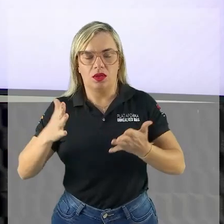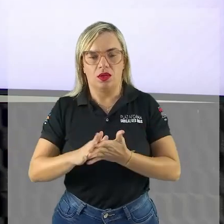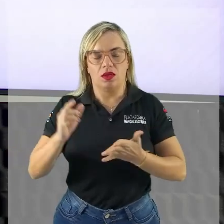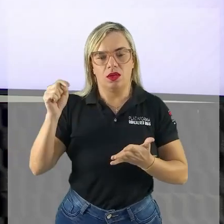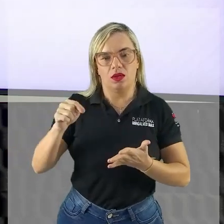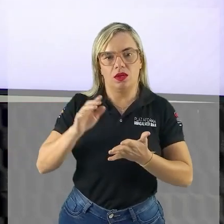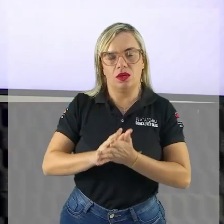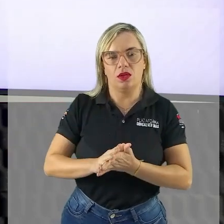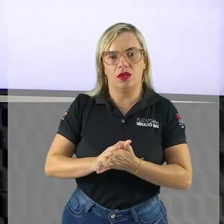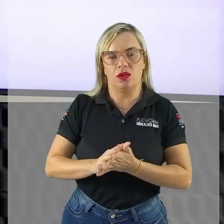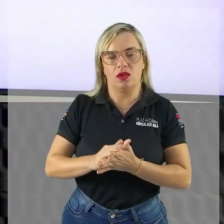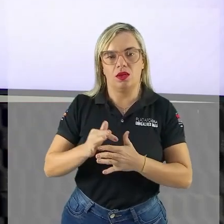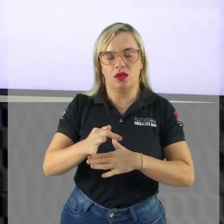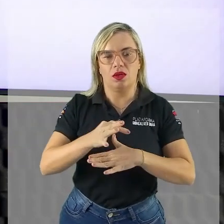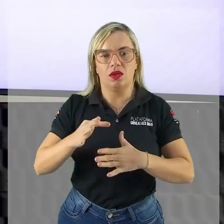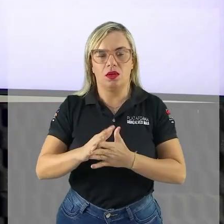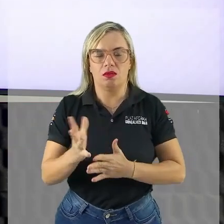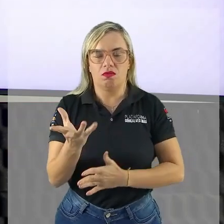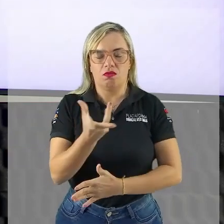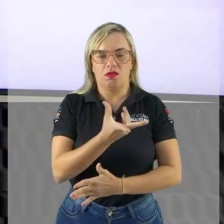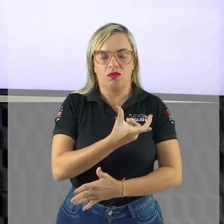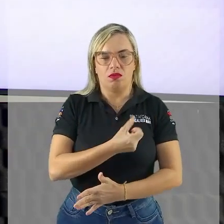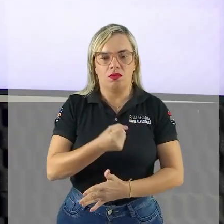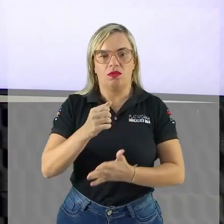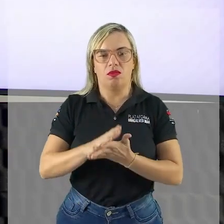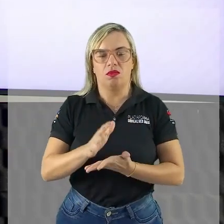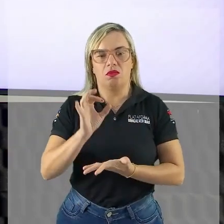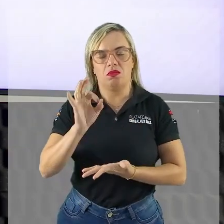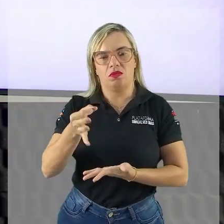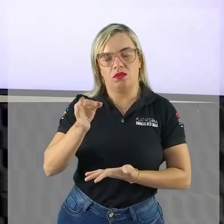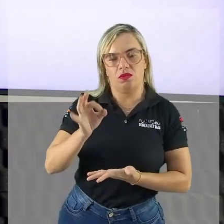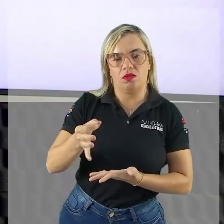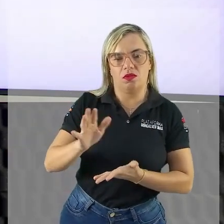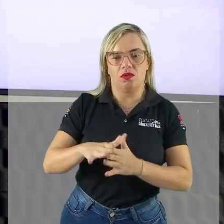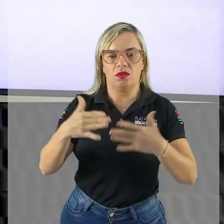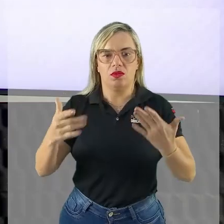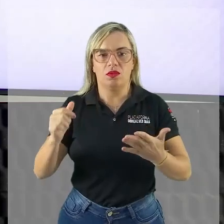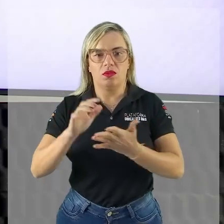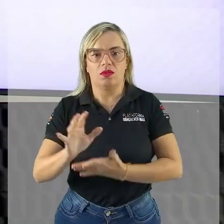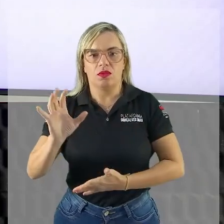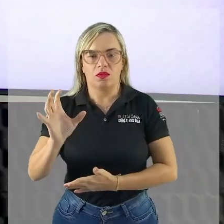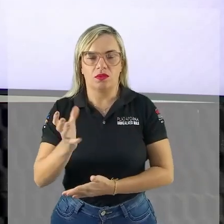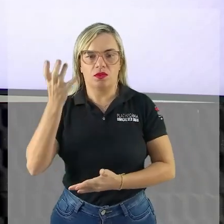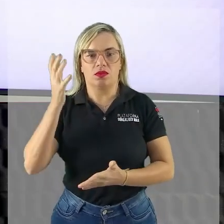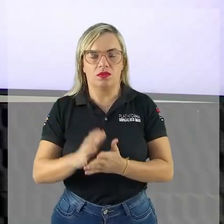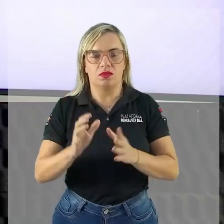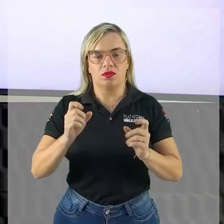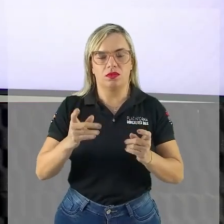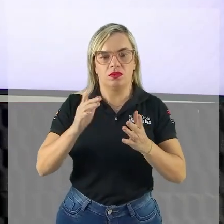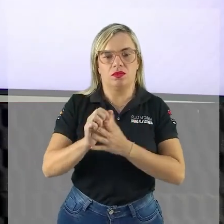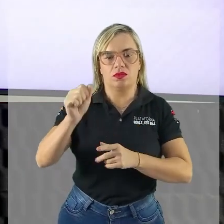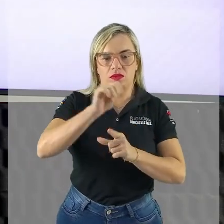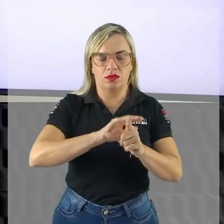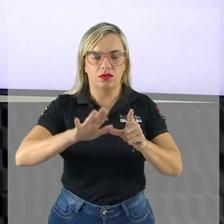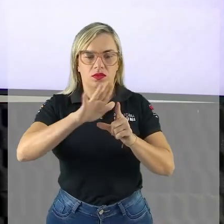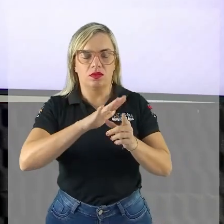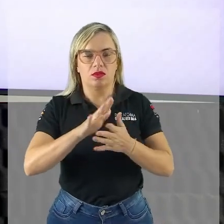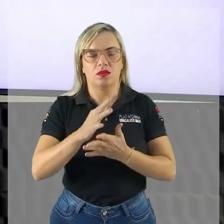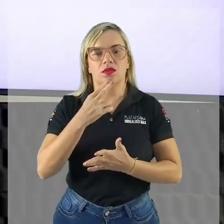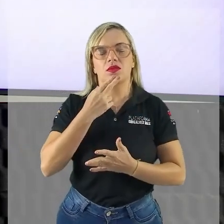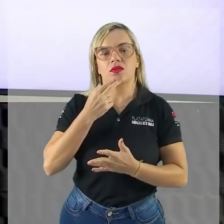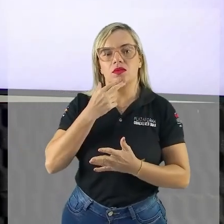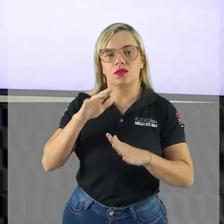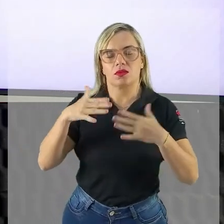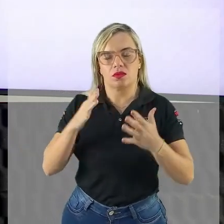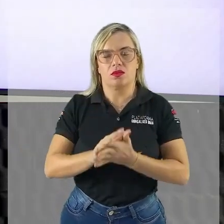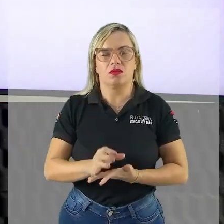um estilo de escrita aprimorado, refinado, para que isso aconteça, tá? E na plataforma Gonçalves Dias você está